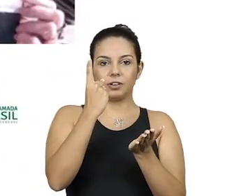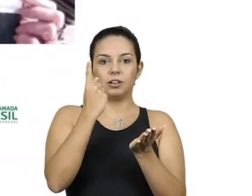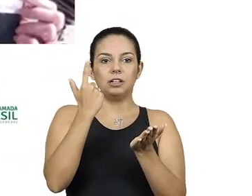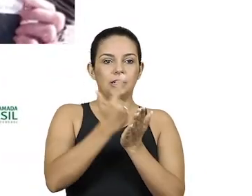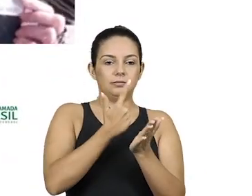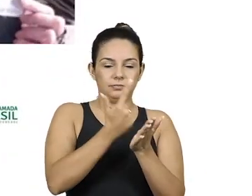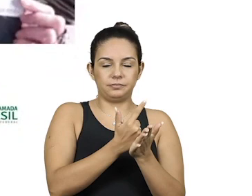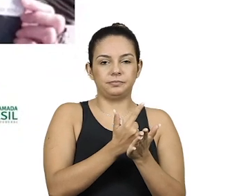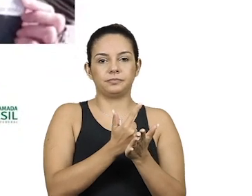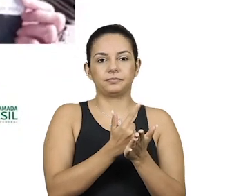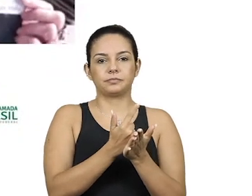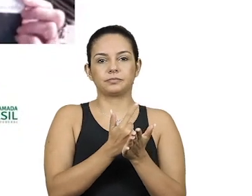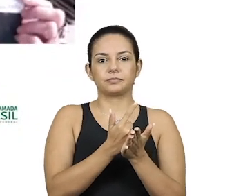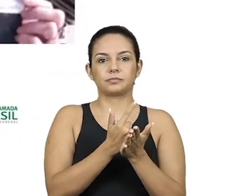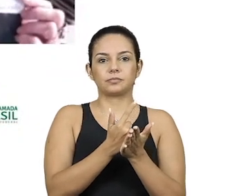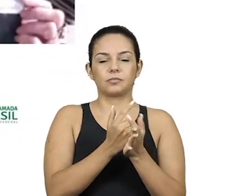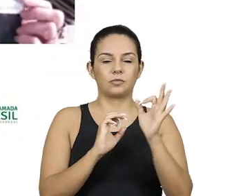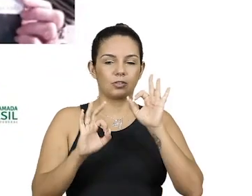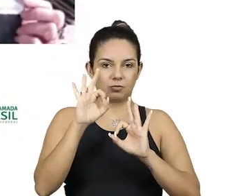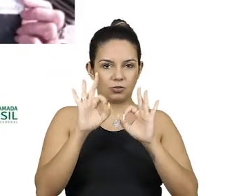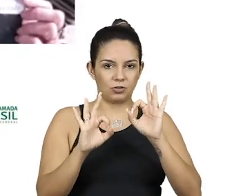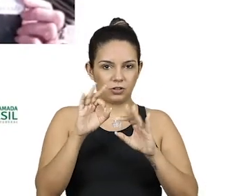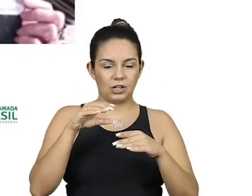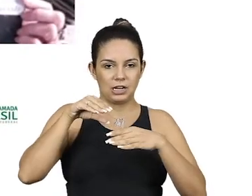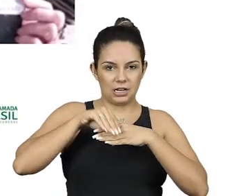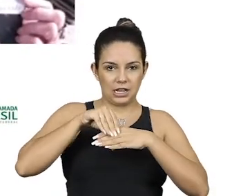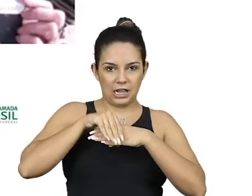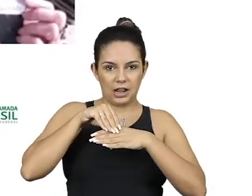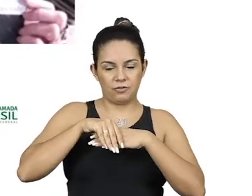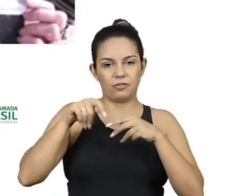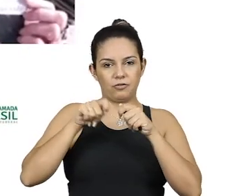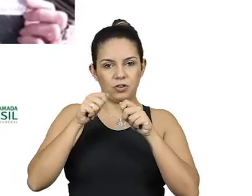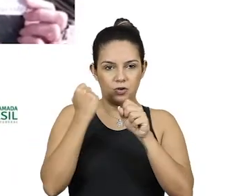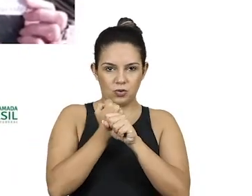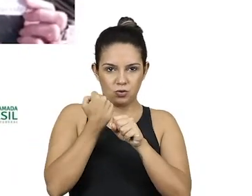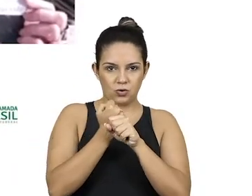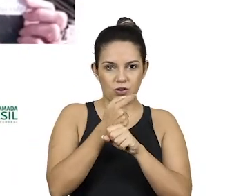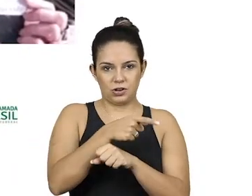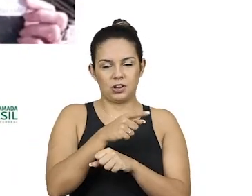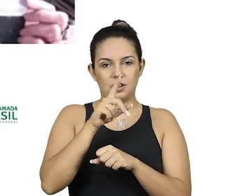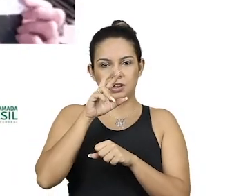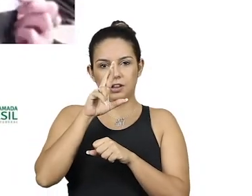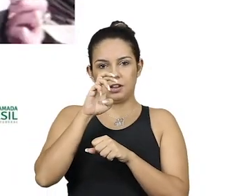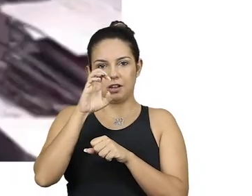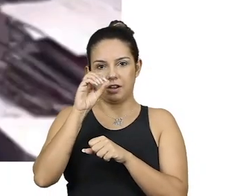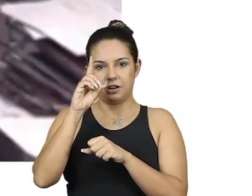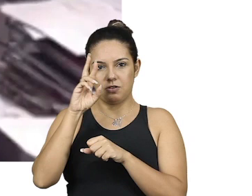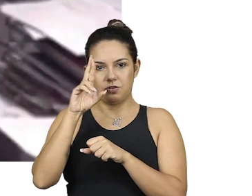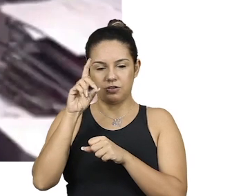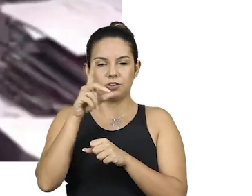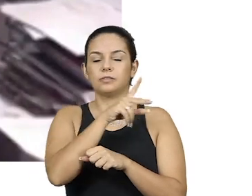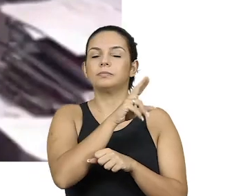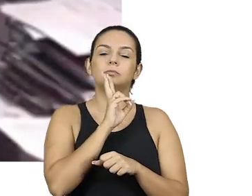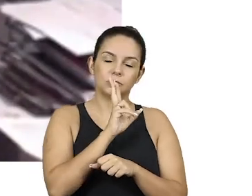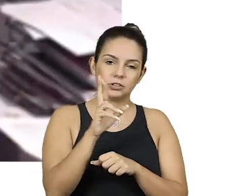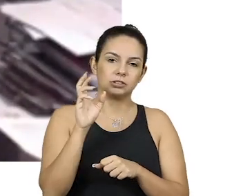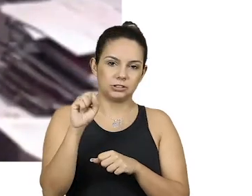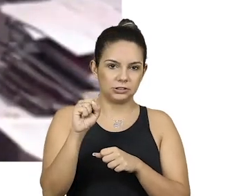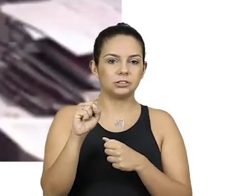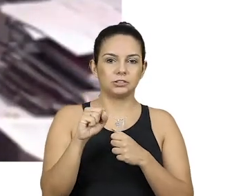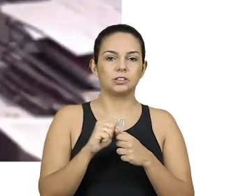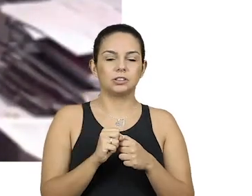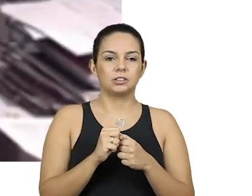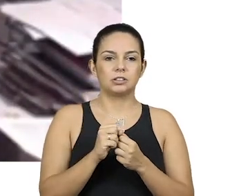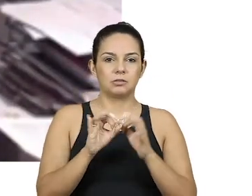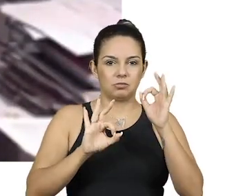livros idênticos, um projeto gráfico que está sendo construído aí na Record já há um tempo. É